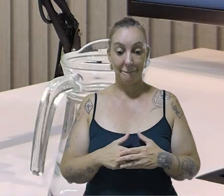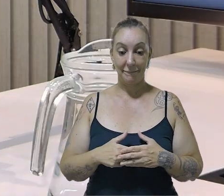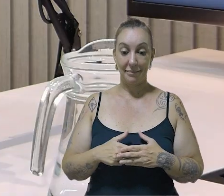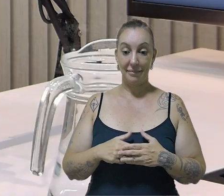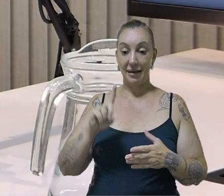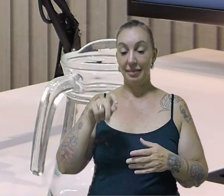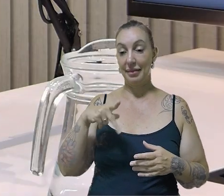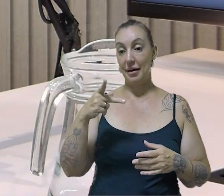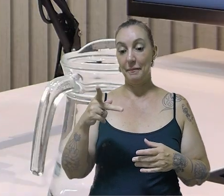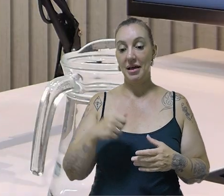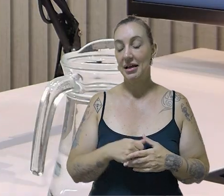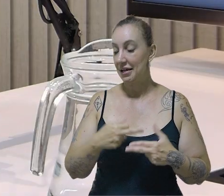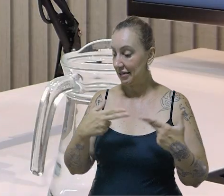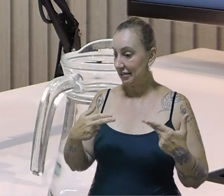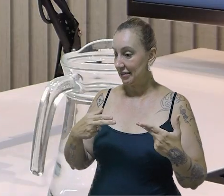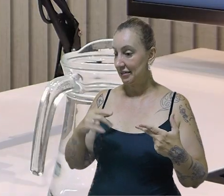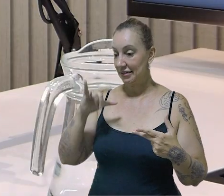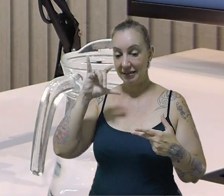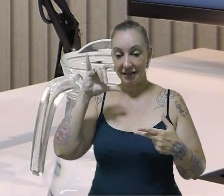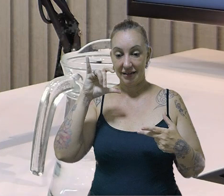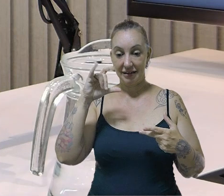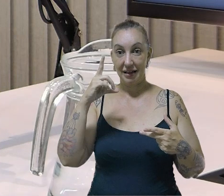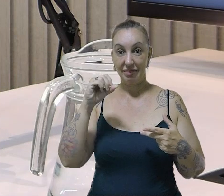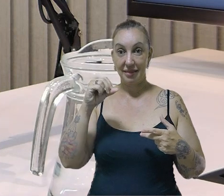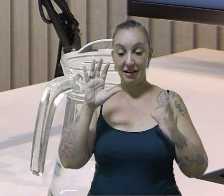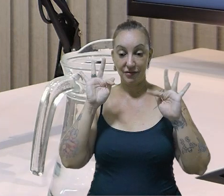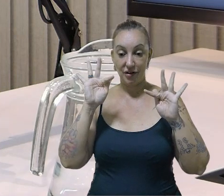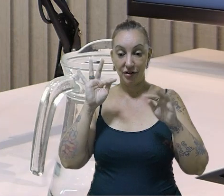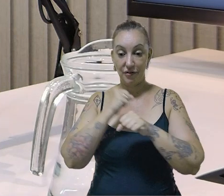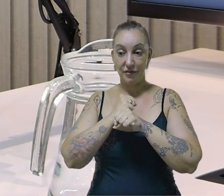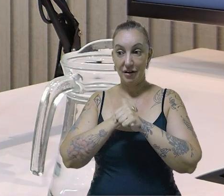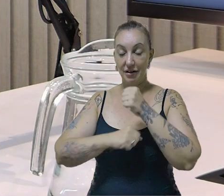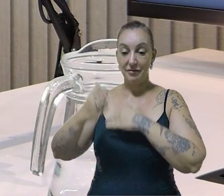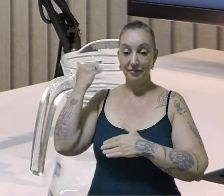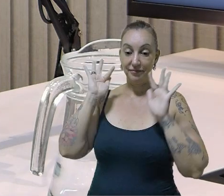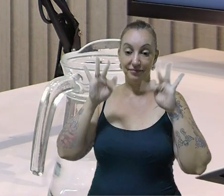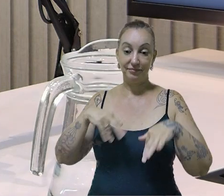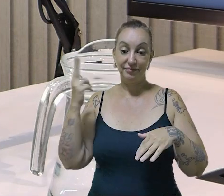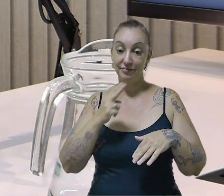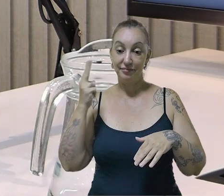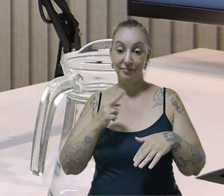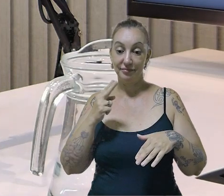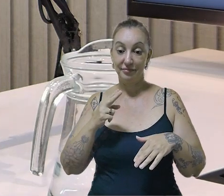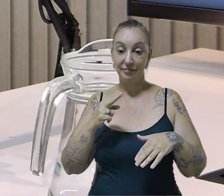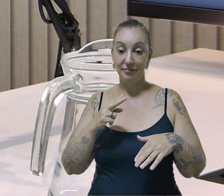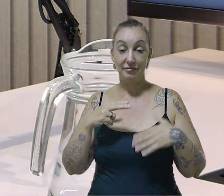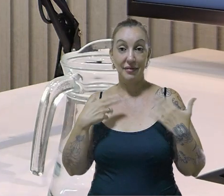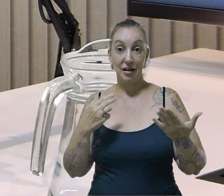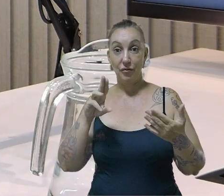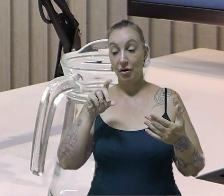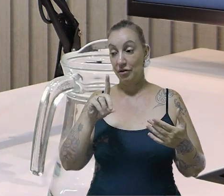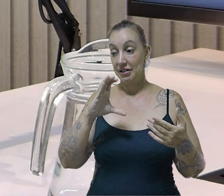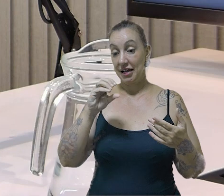um dump de de daqueles negócios lá do Instagram lá 10 fotos do final do ano passado aí não deu para colocar Tod e não botei o h de Caio mas